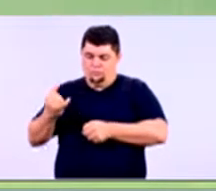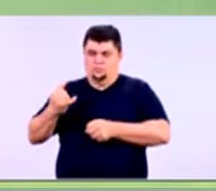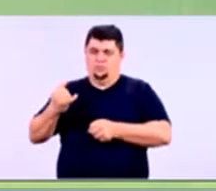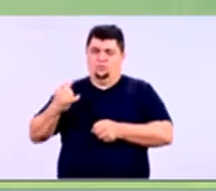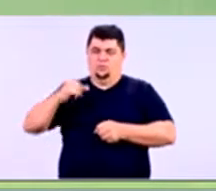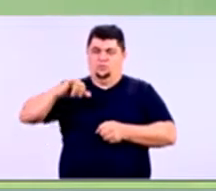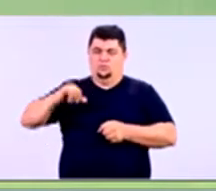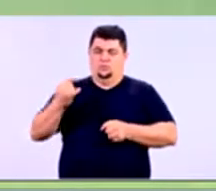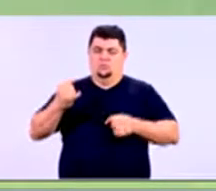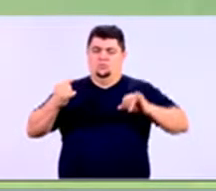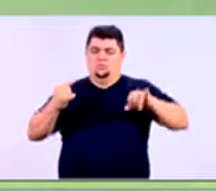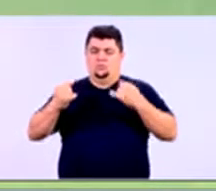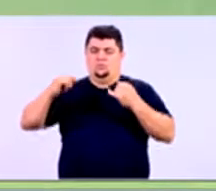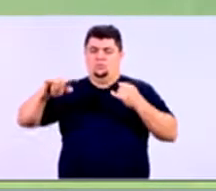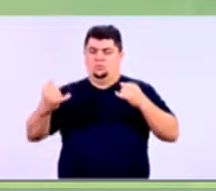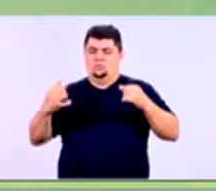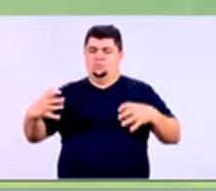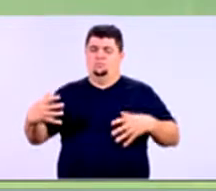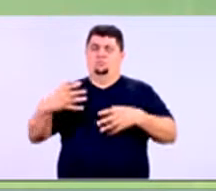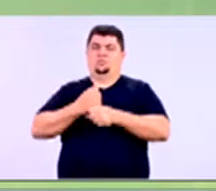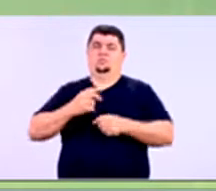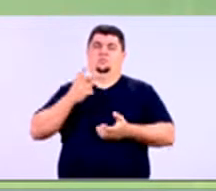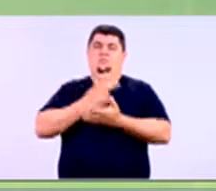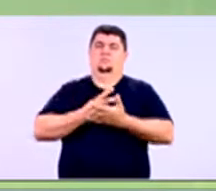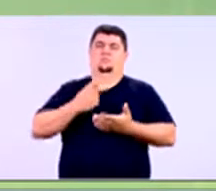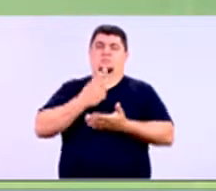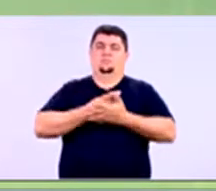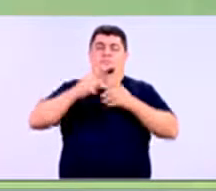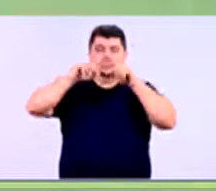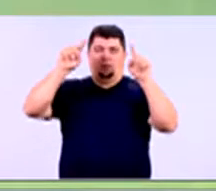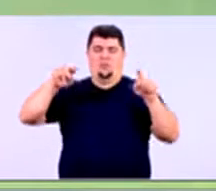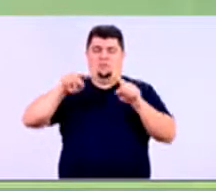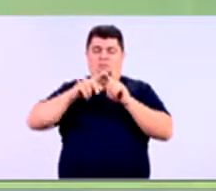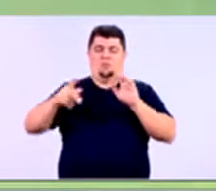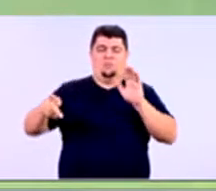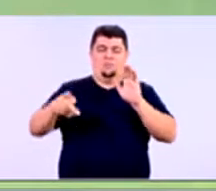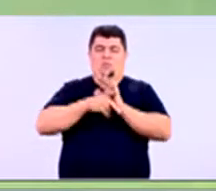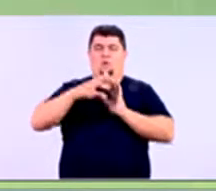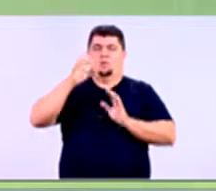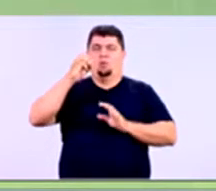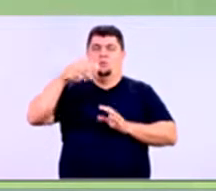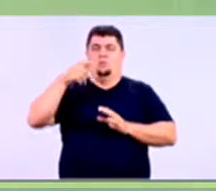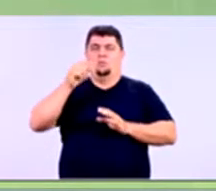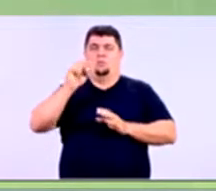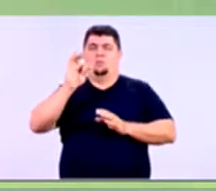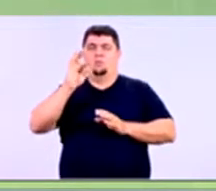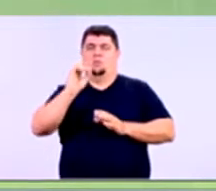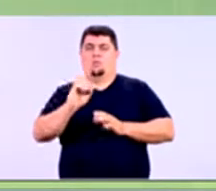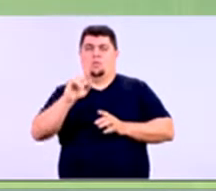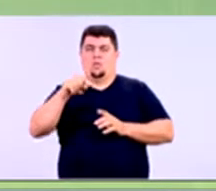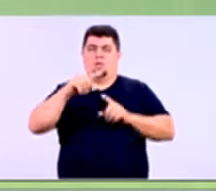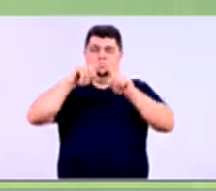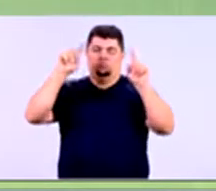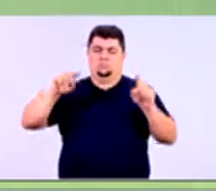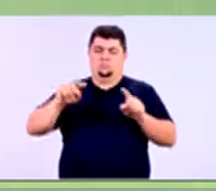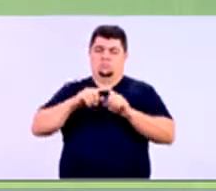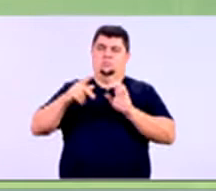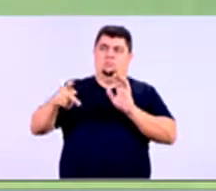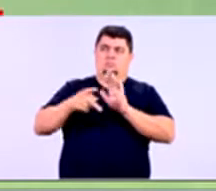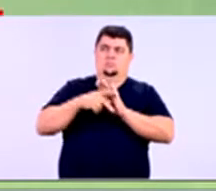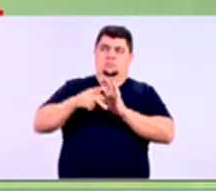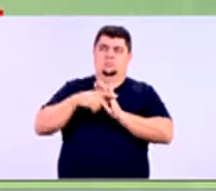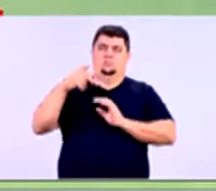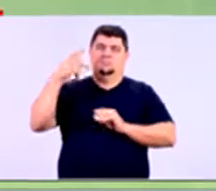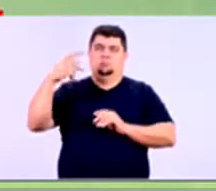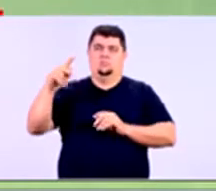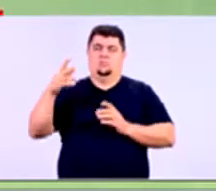juros. E aí, a expressão para determinar qual é esse montante é dado por essa expressão